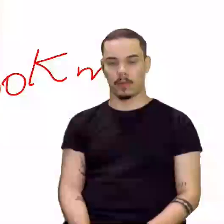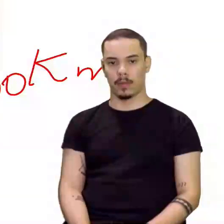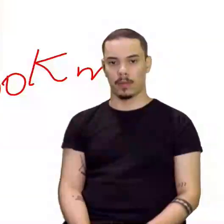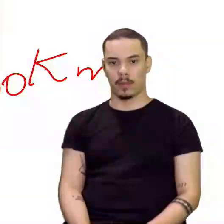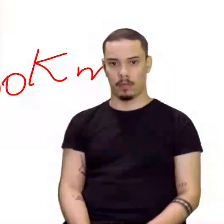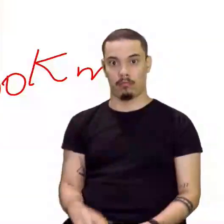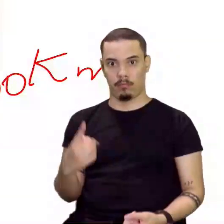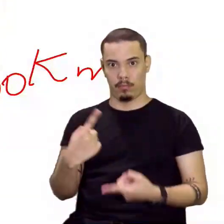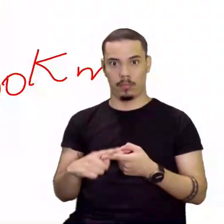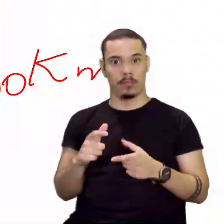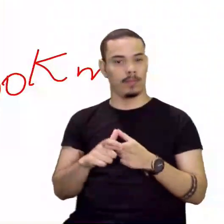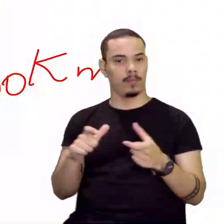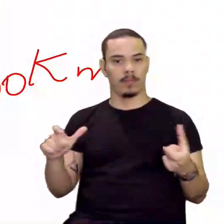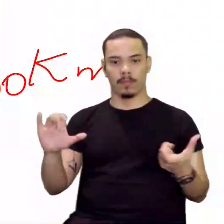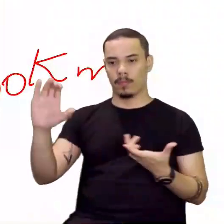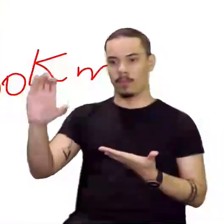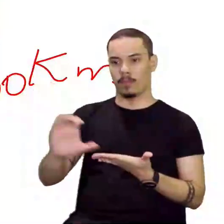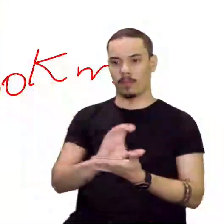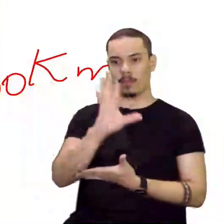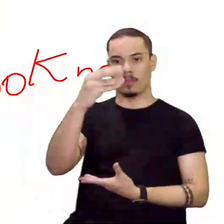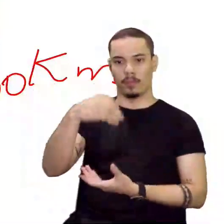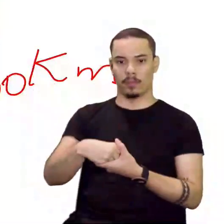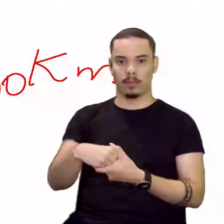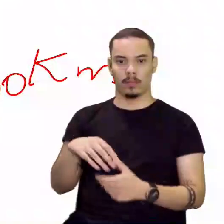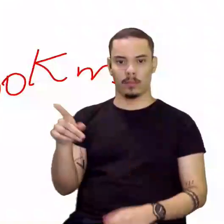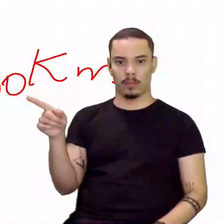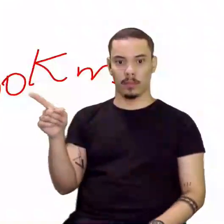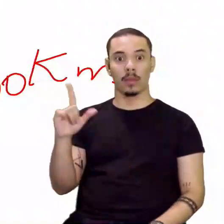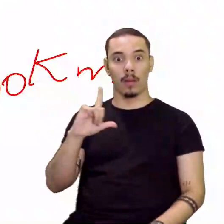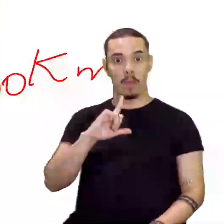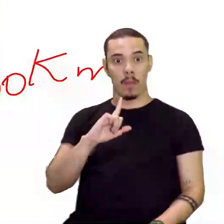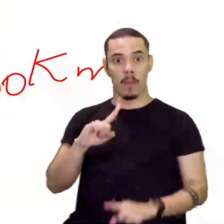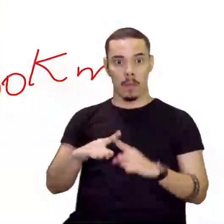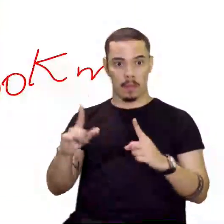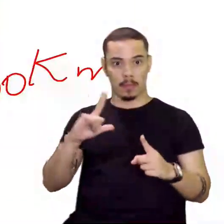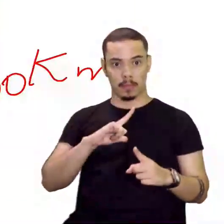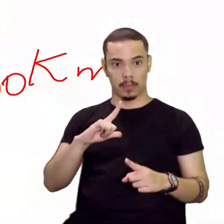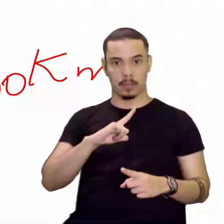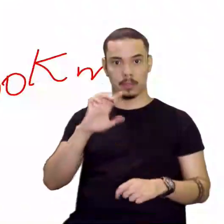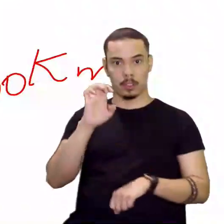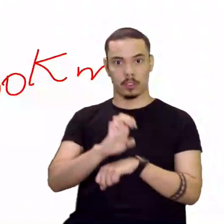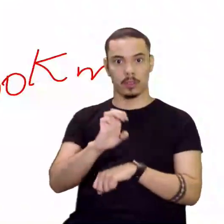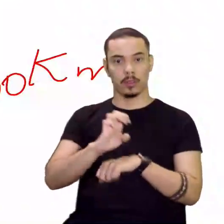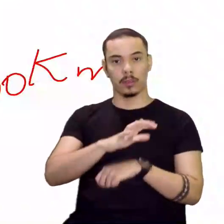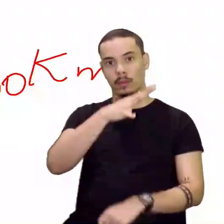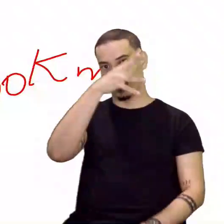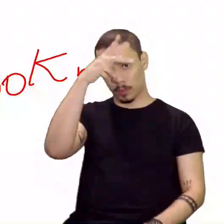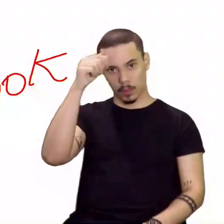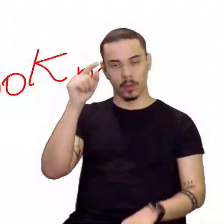Porque os maiores investimentos estão nesta região. Mas eu tenho aqui no estado do Amazonas, ó, também.